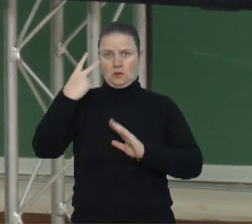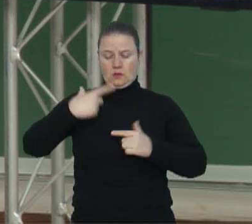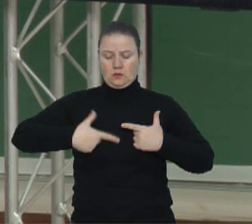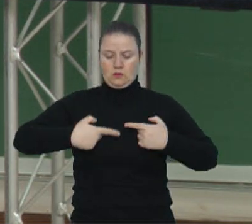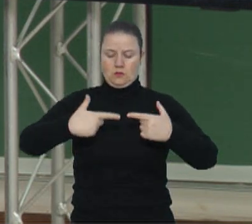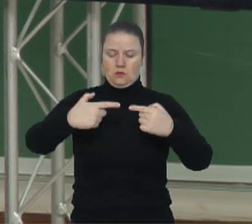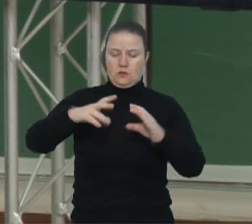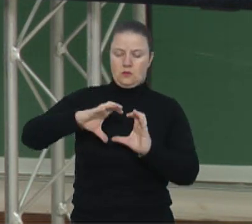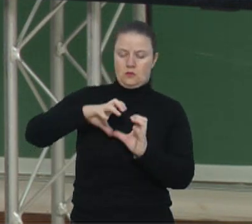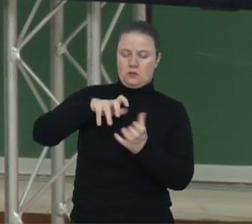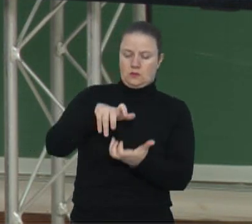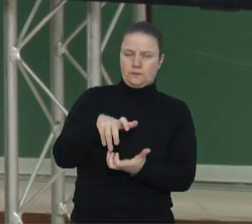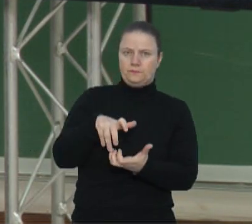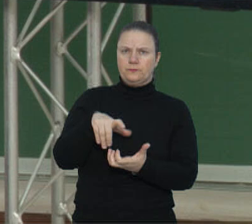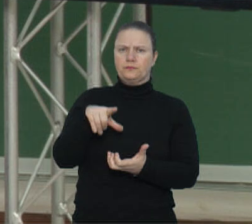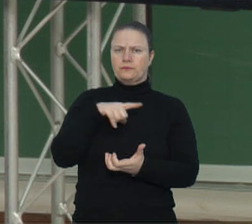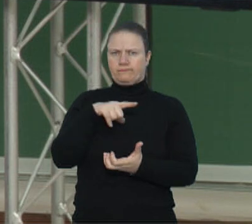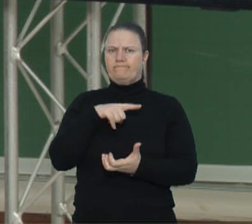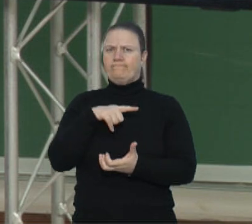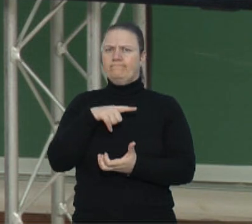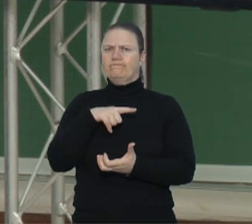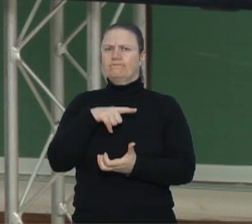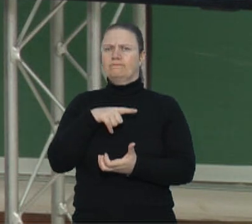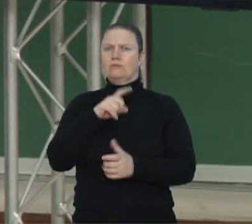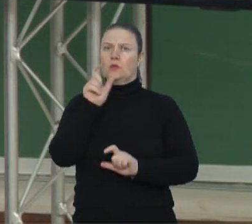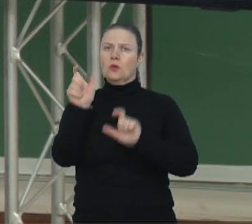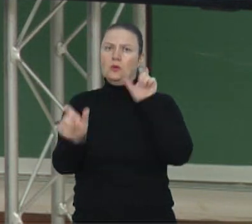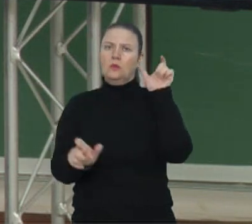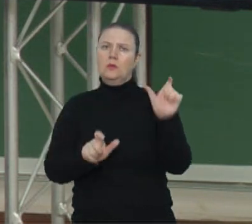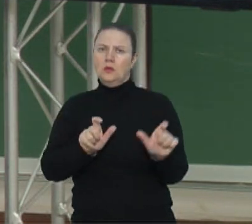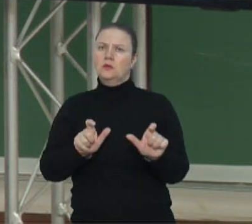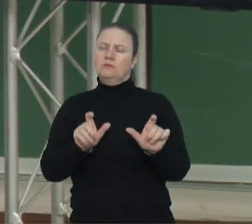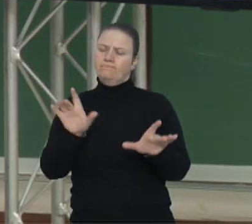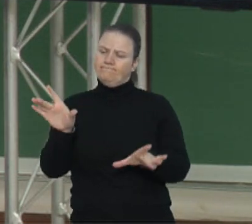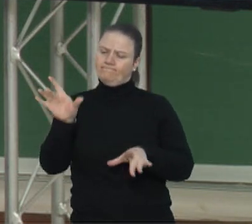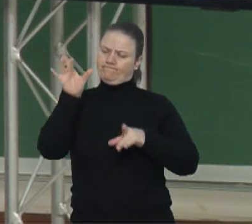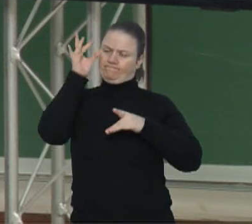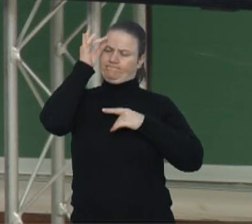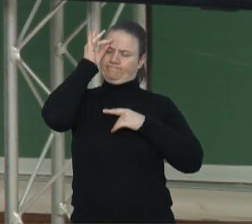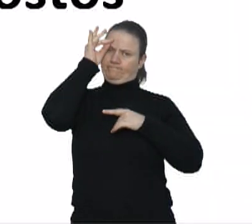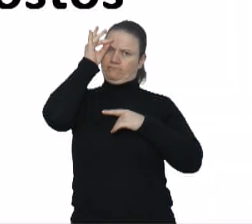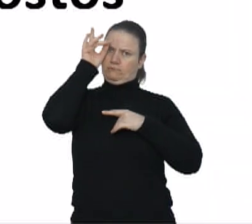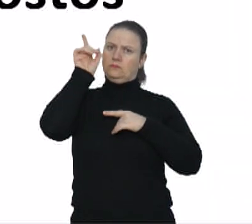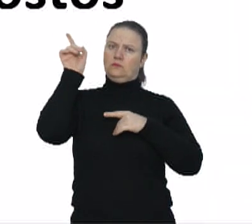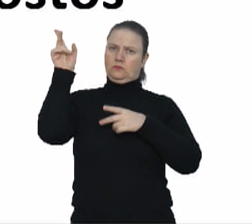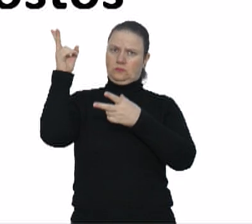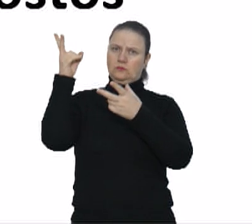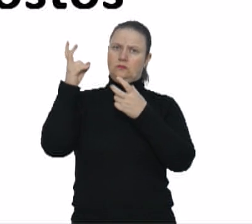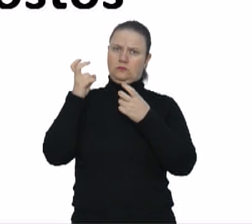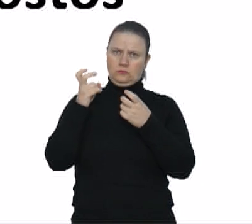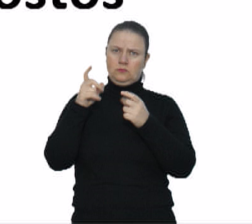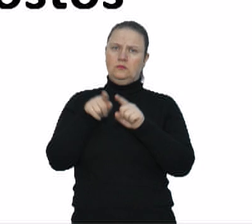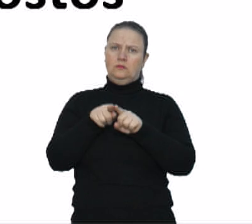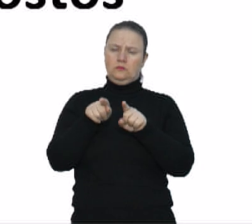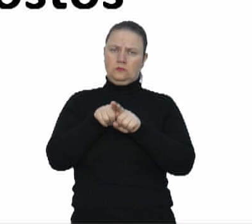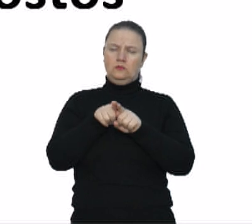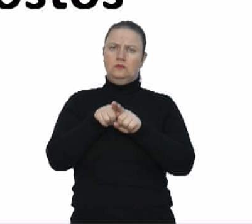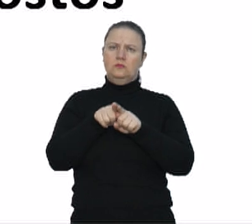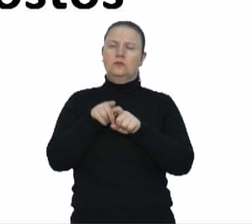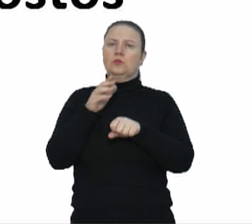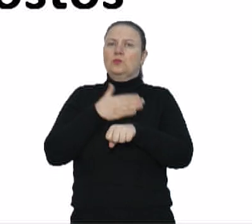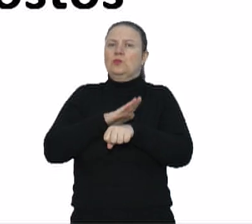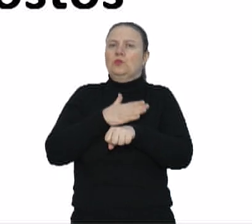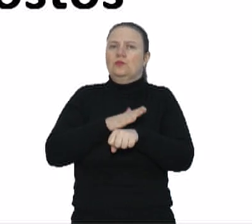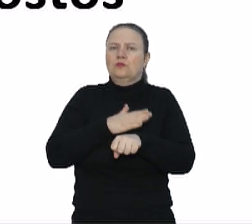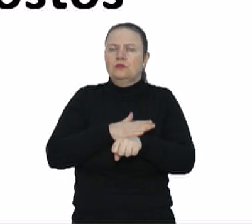diversos artistas se apropriaram da assemblagem. E o questionamento dos pressupostos tradicionais. A assemblagem, ela